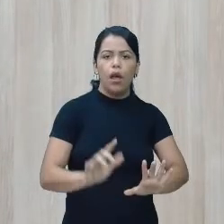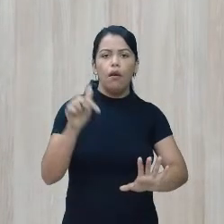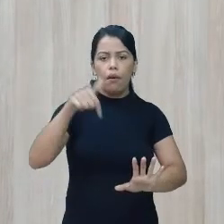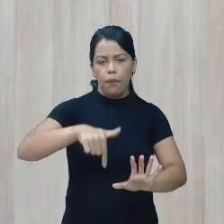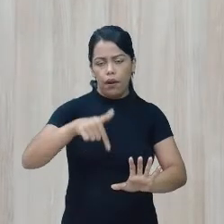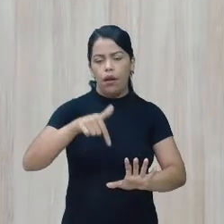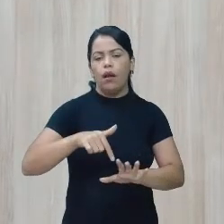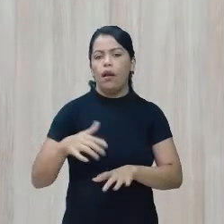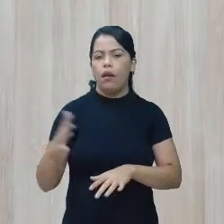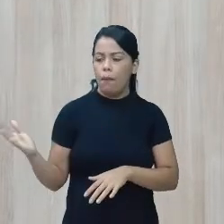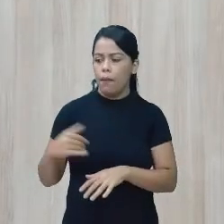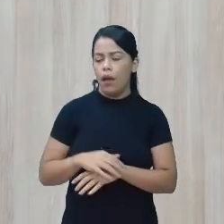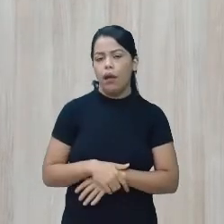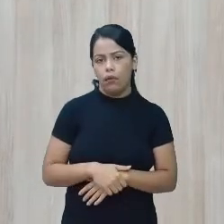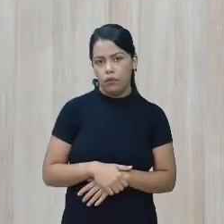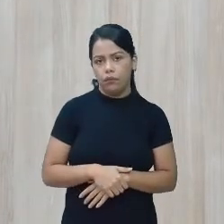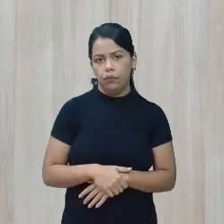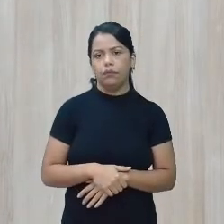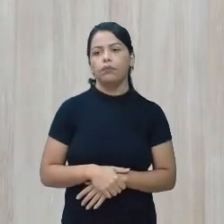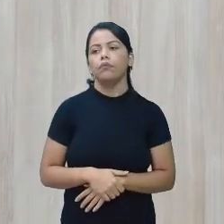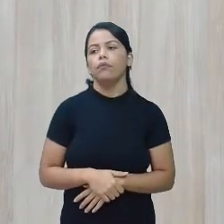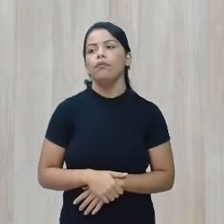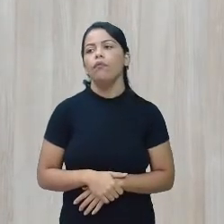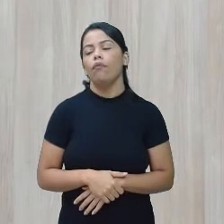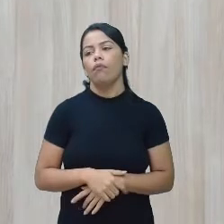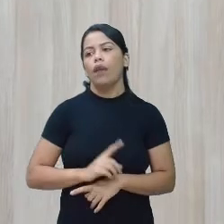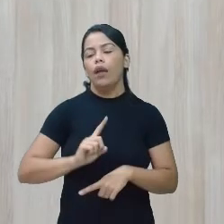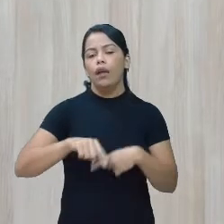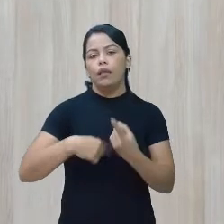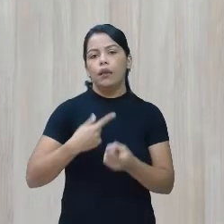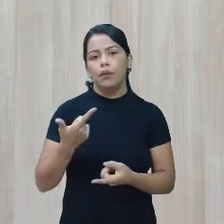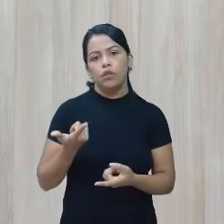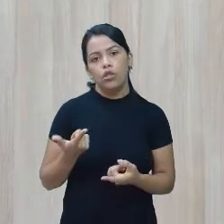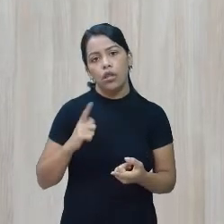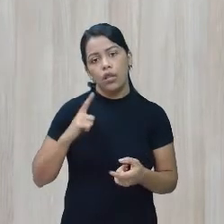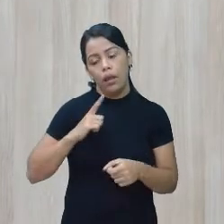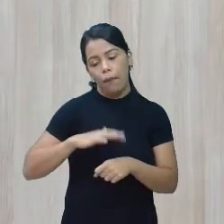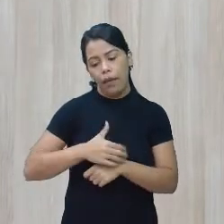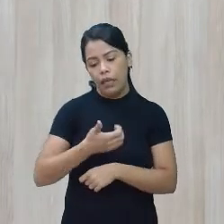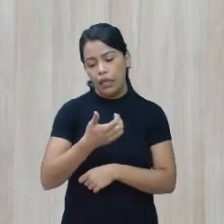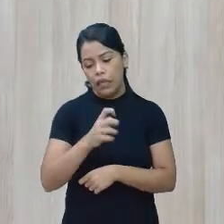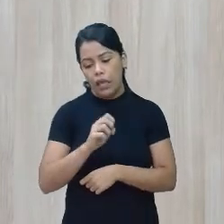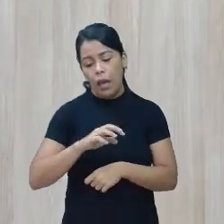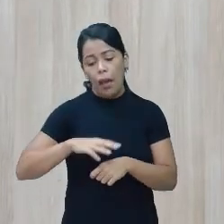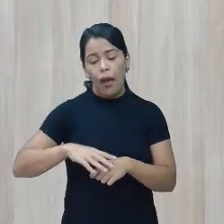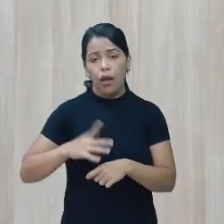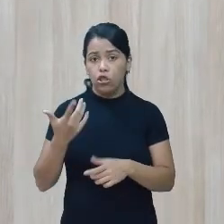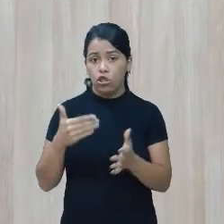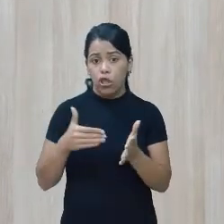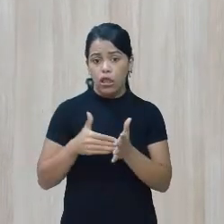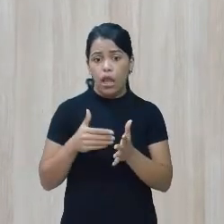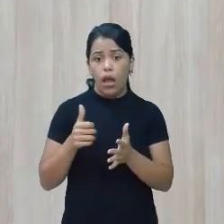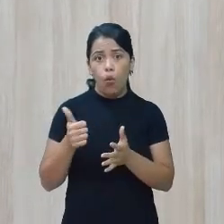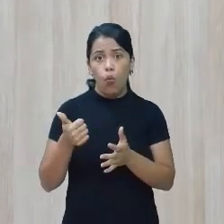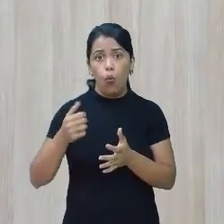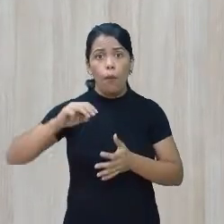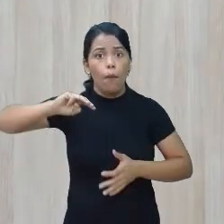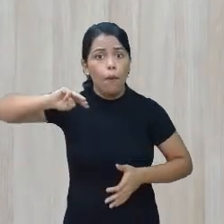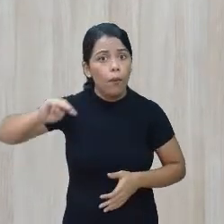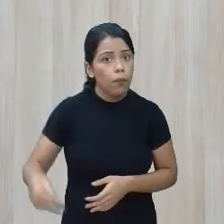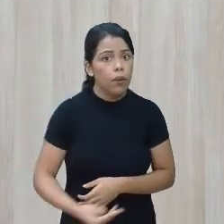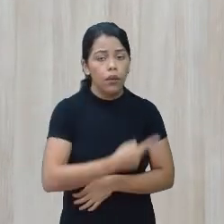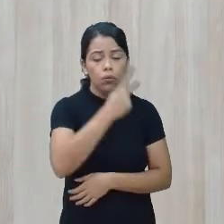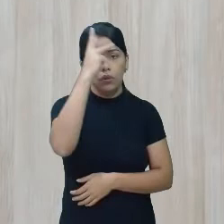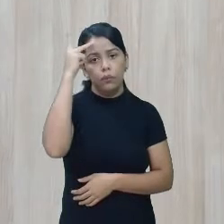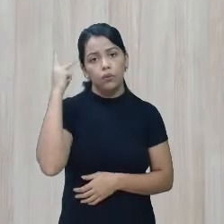para o século XVIII, a gente sai de mais de 500 mil pessoas escravizadas para mais de 1 milhão de pessoas escravizadas. E esse número